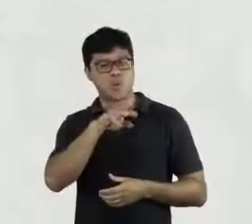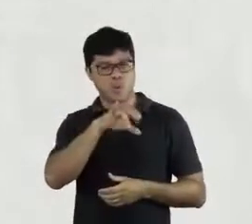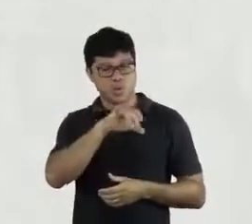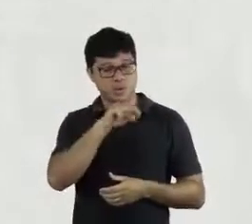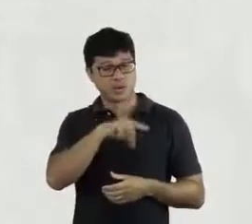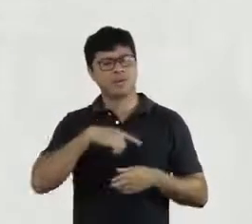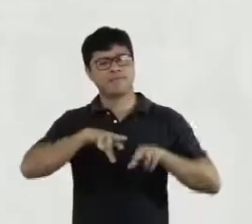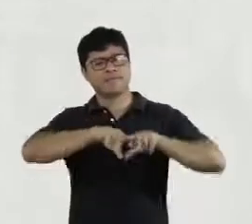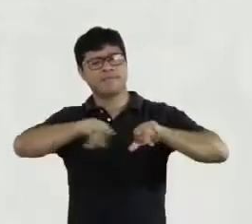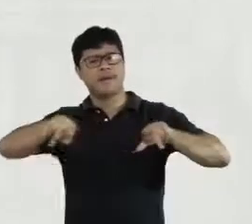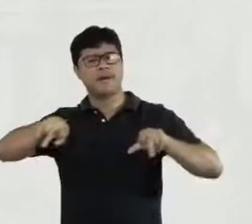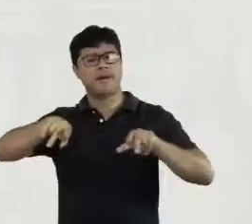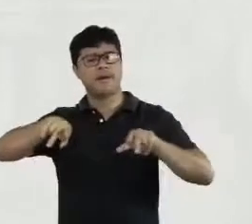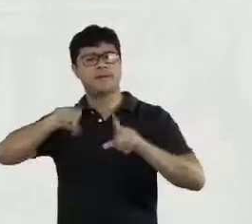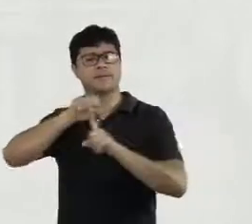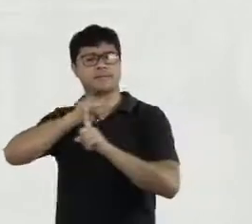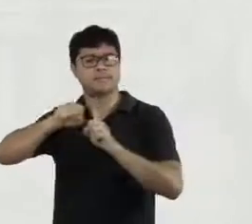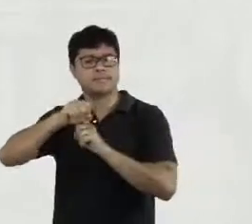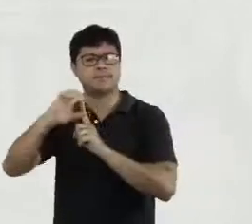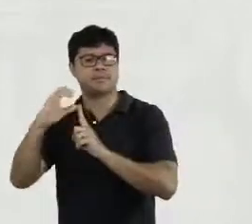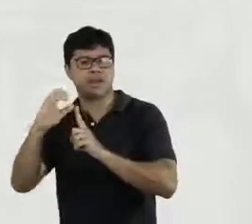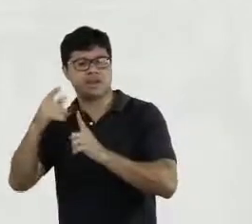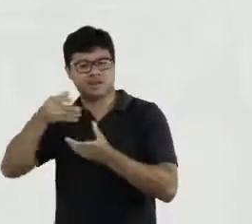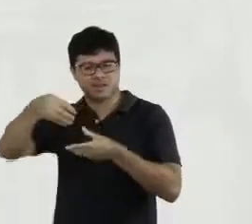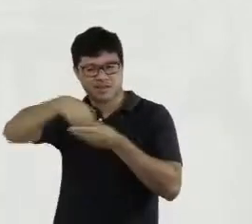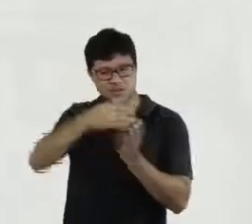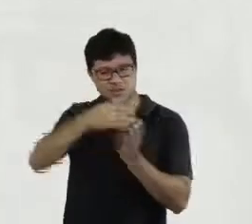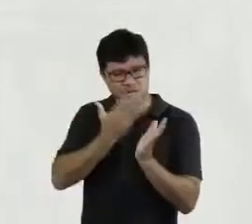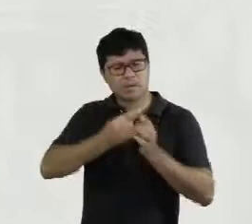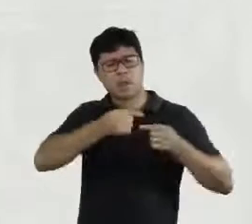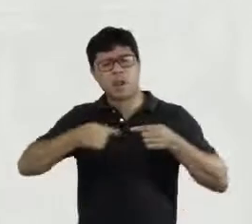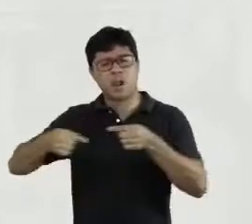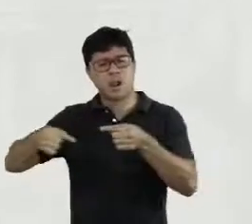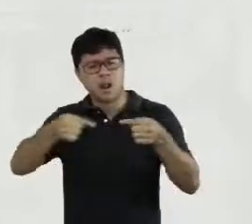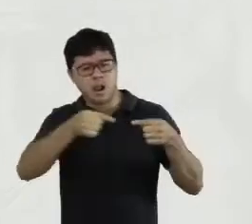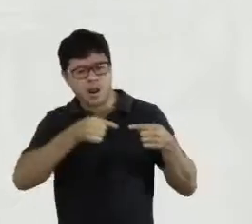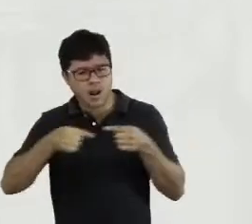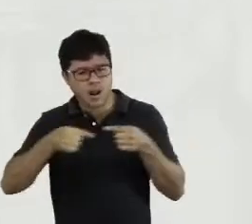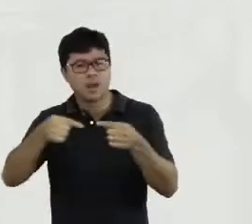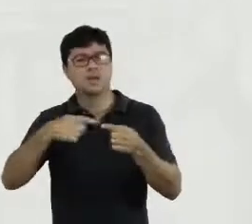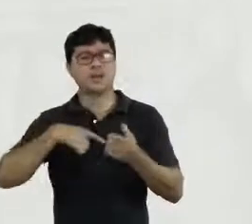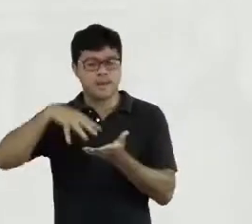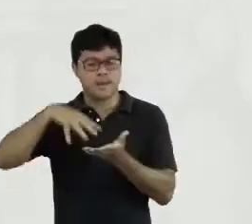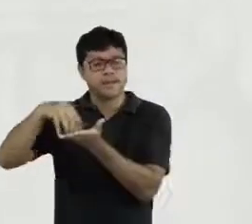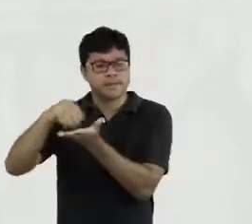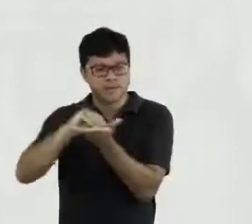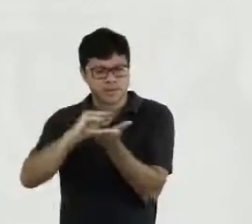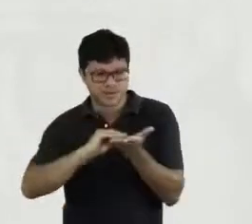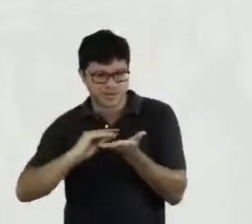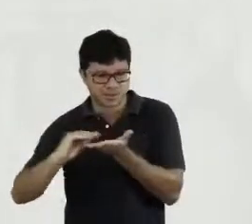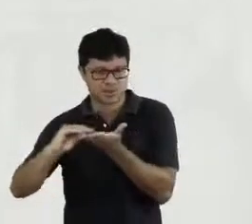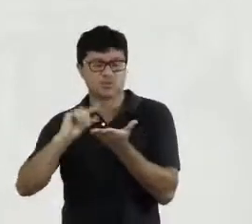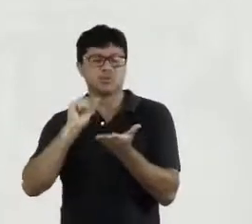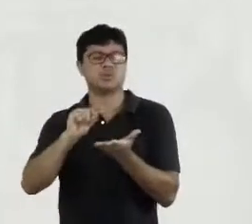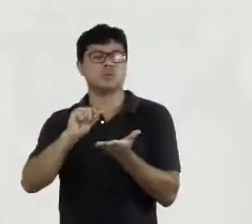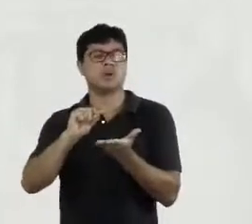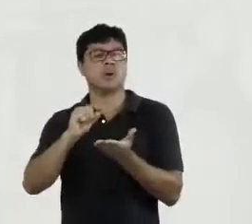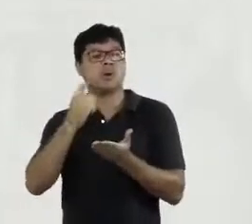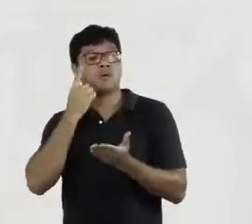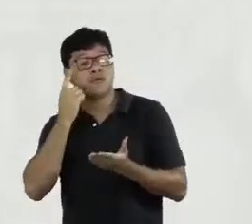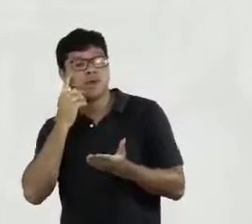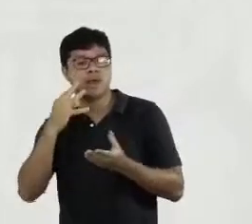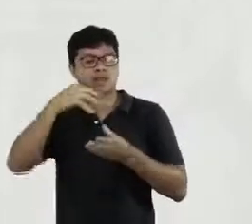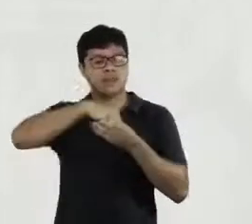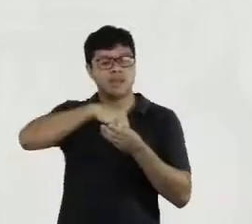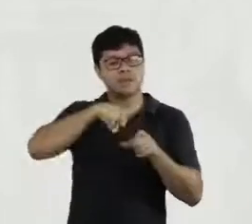das várias ciências do livro, há vasta discussão documentada sobre conceitos, por vezes distantes